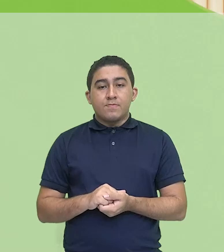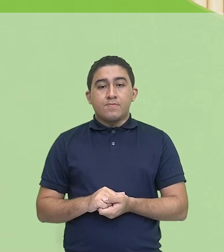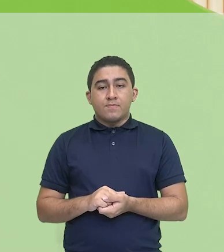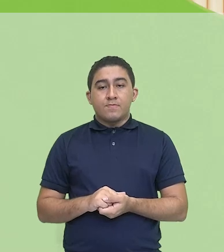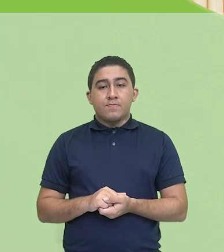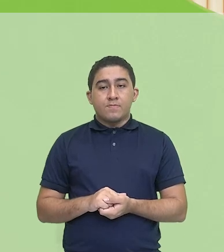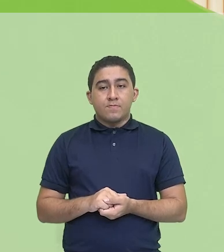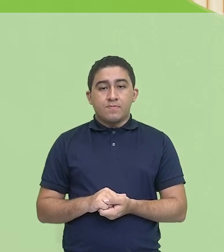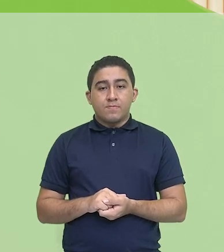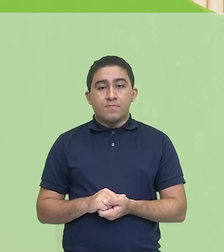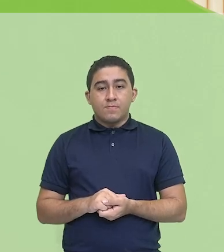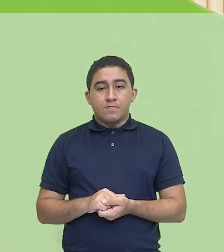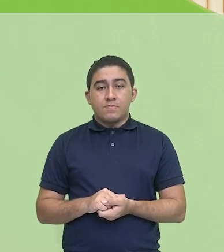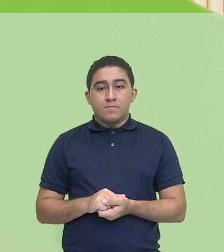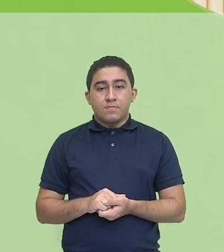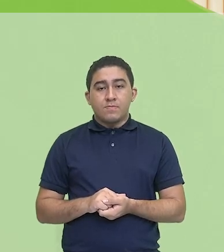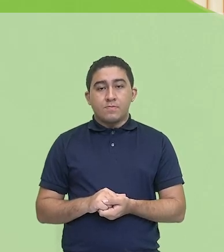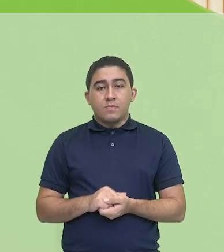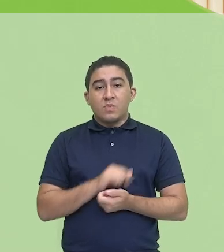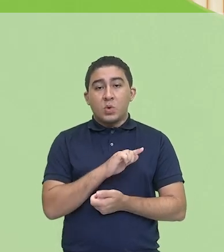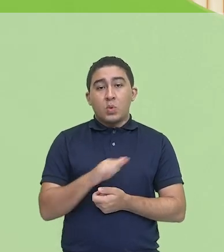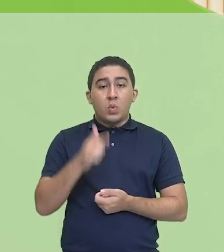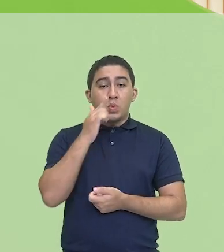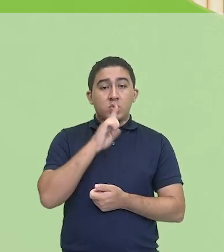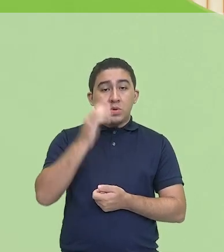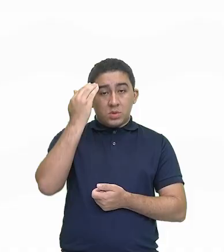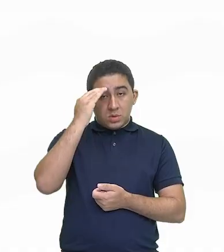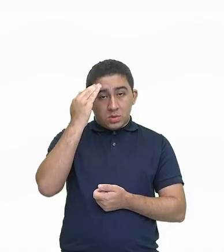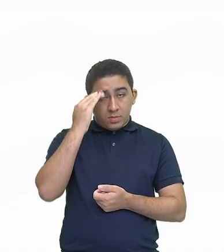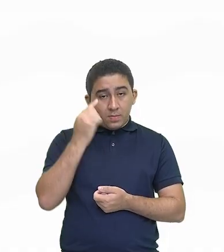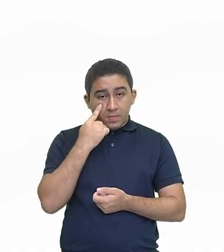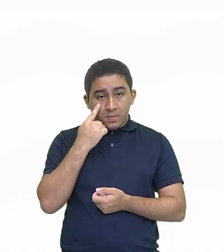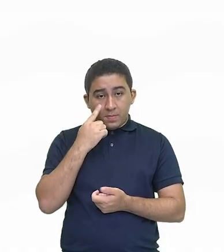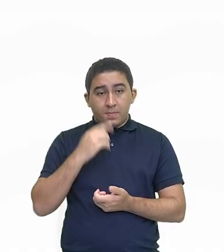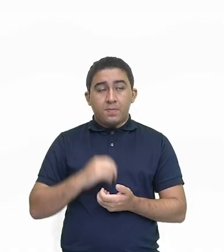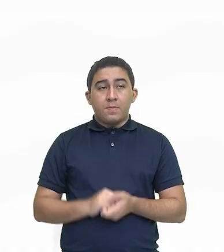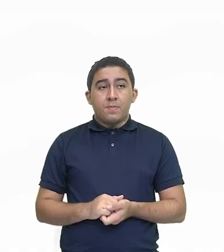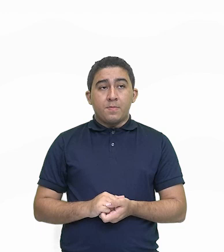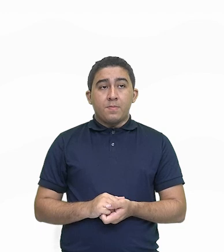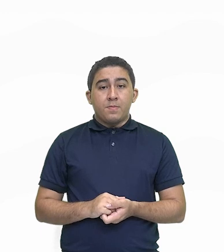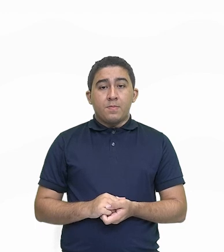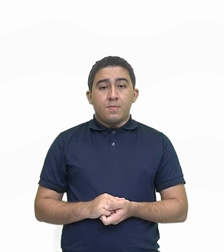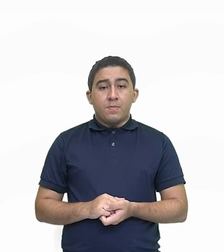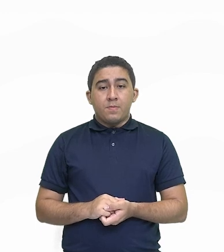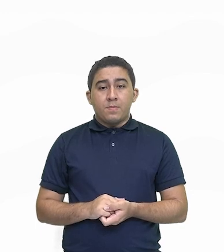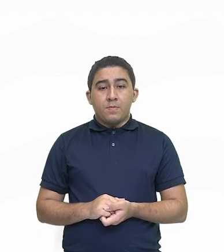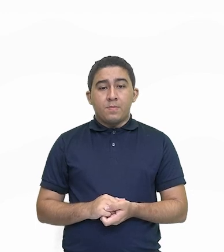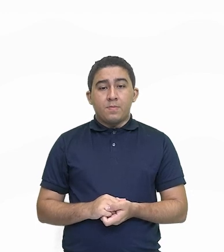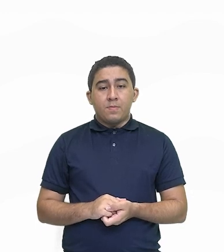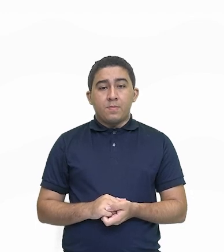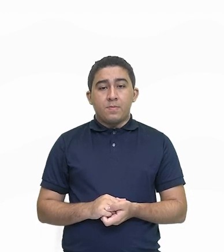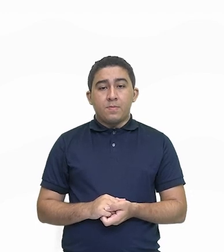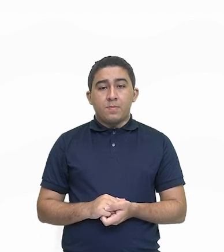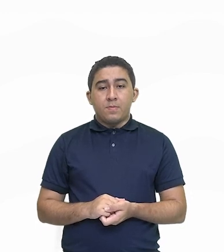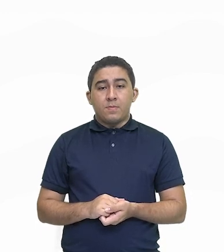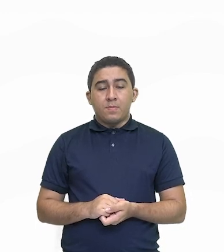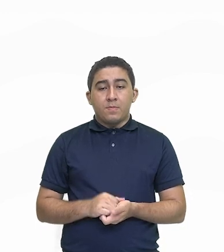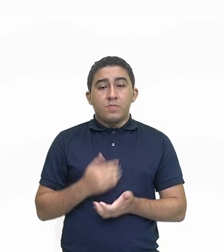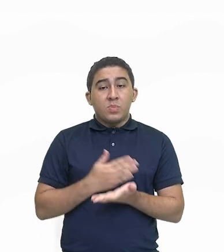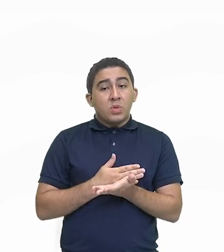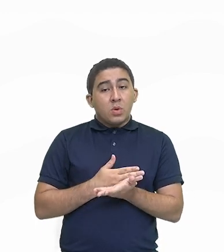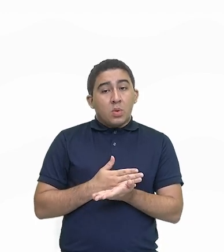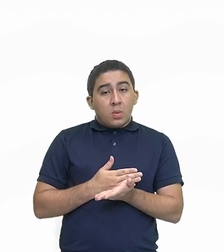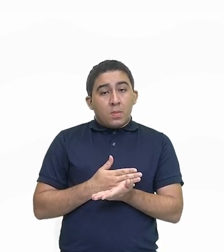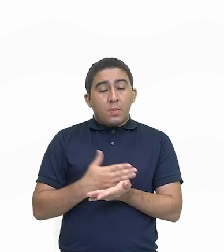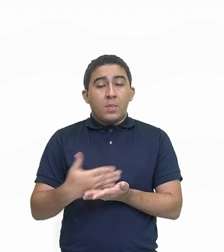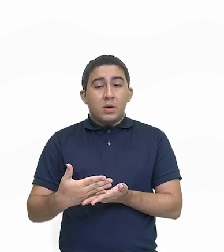bem didática, para que vocês entendam cada pedacinho dela. Vamos conhecer aí esse processo que começa com a